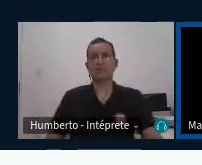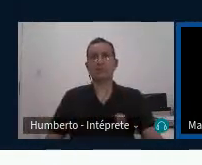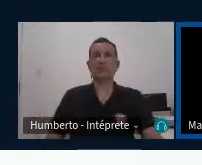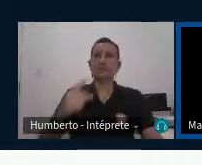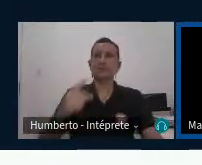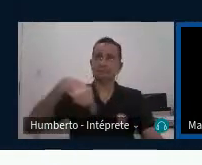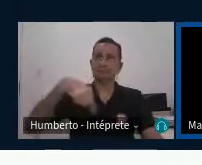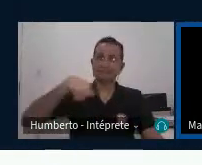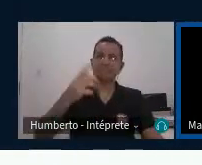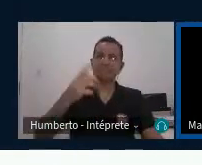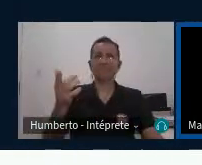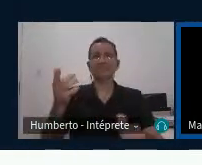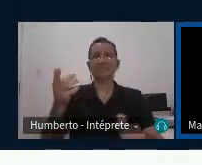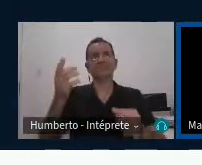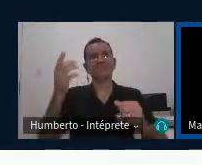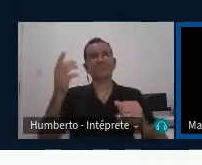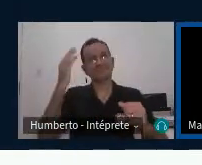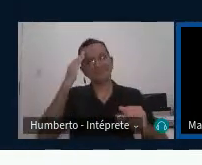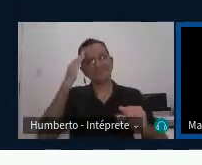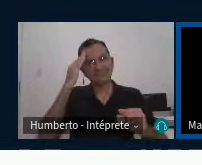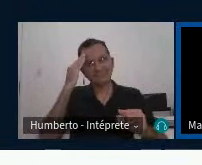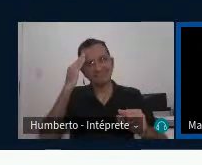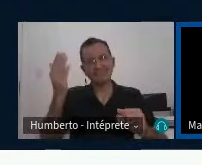assistiram, parabenizar os dois,